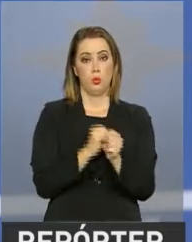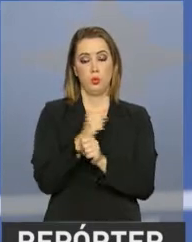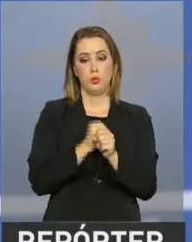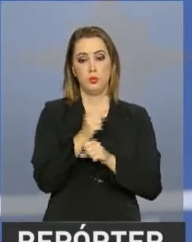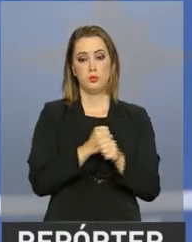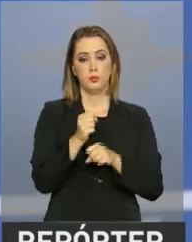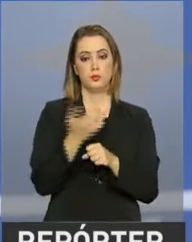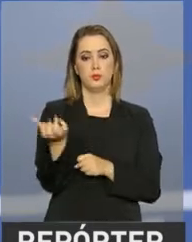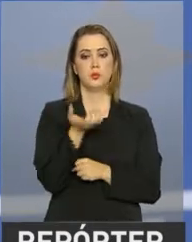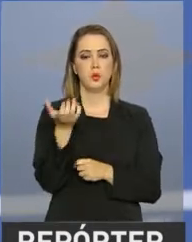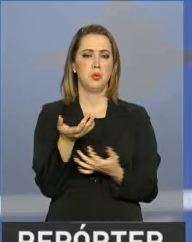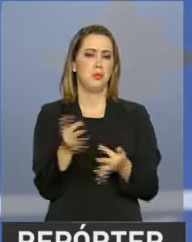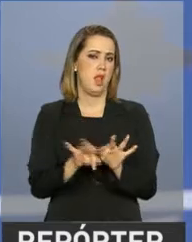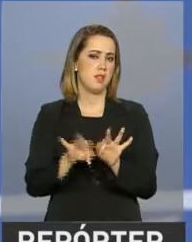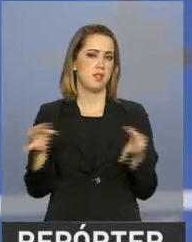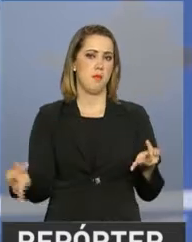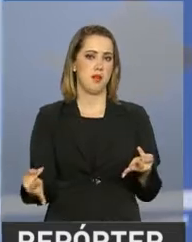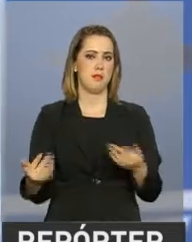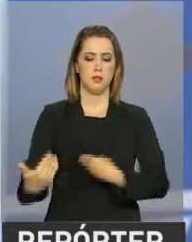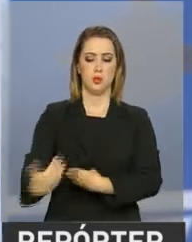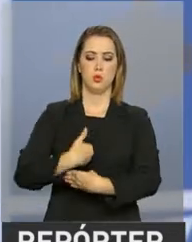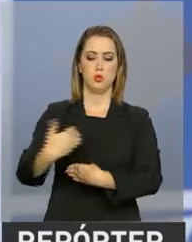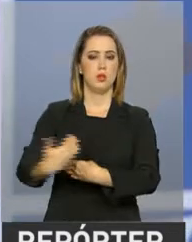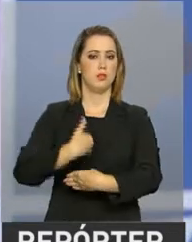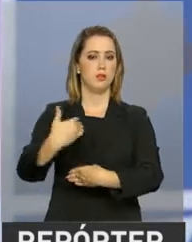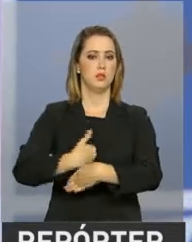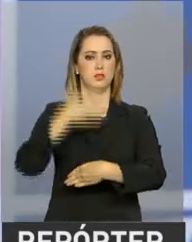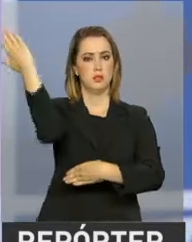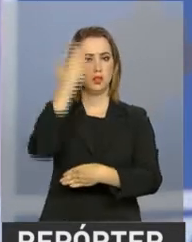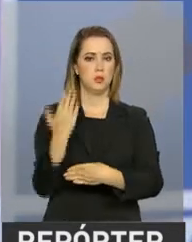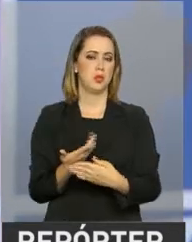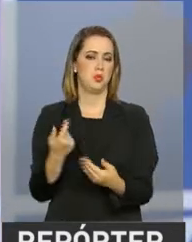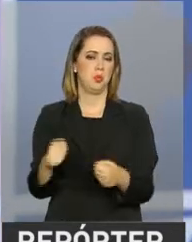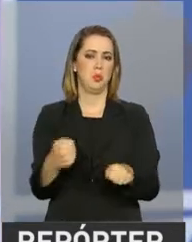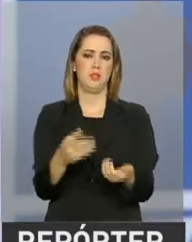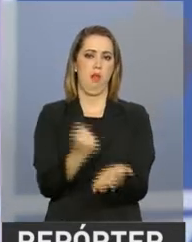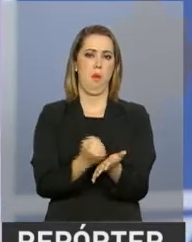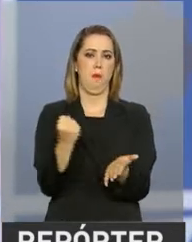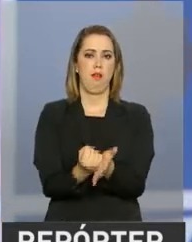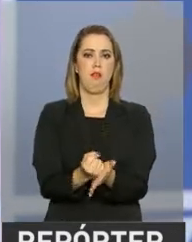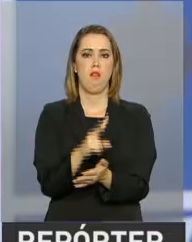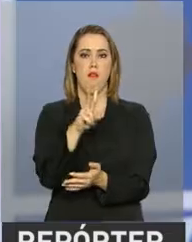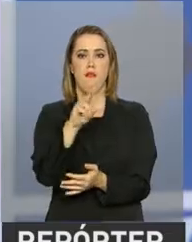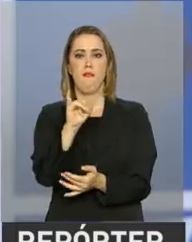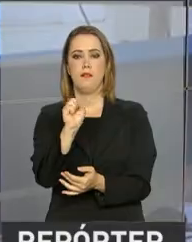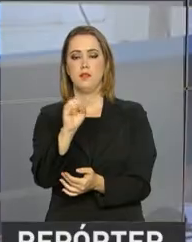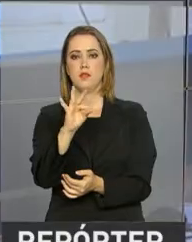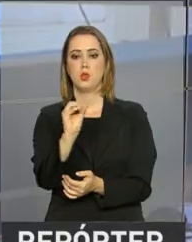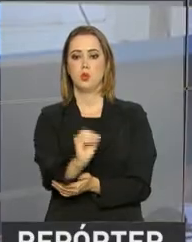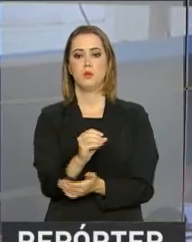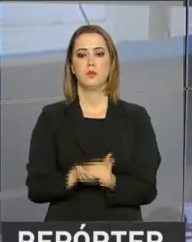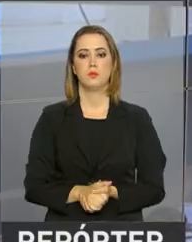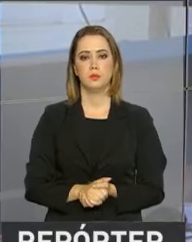a não necessidade e waiver merda de vistos para este país e outro país que não tenham risco migratório do brasil